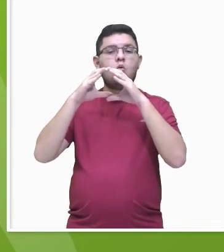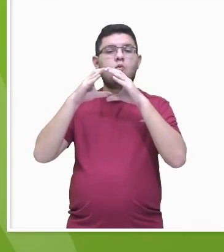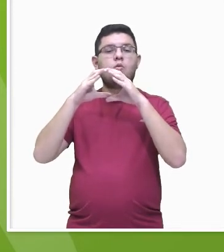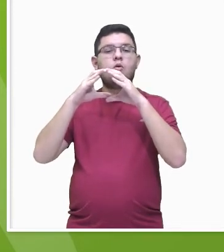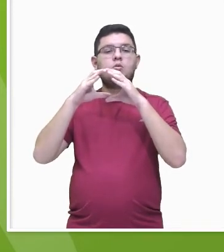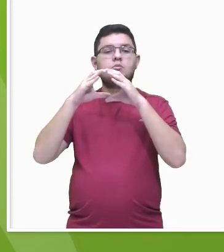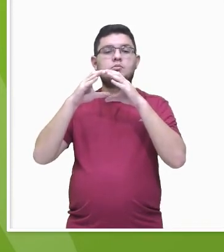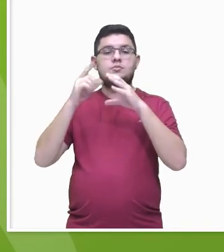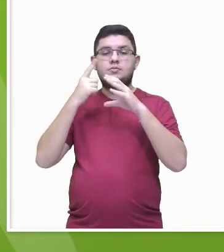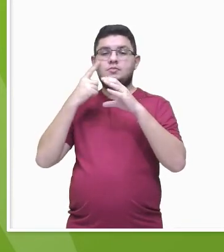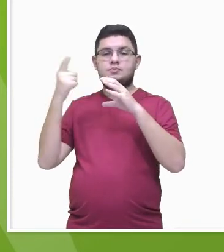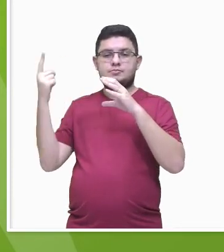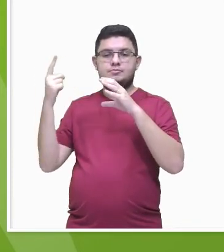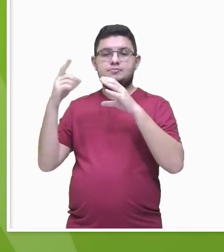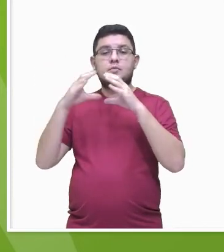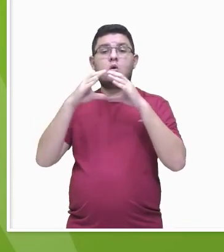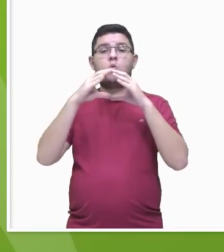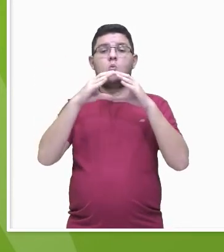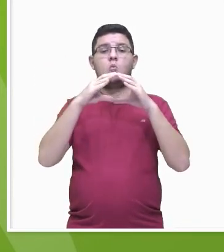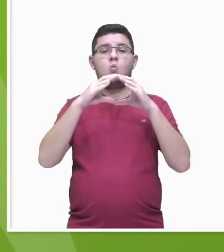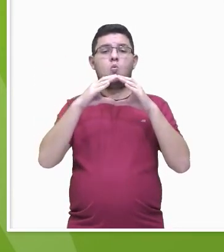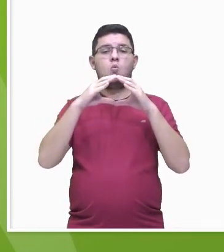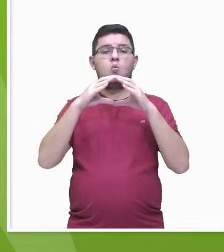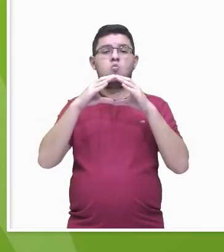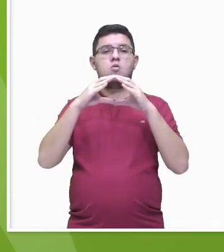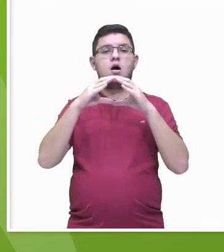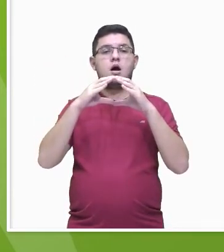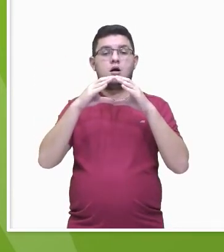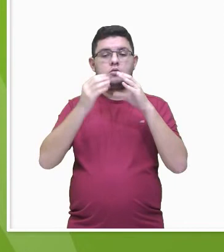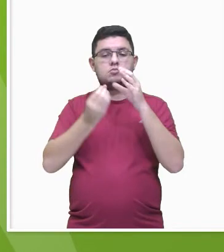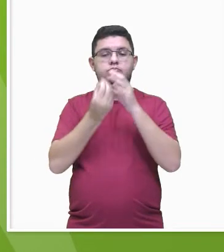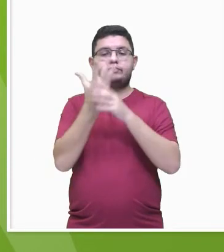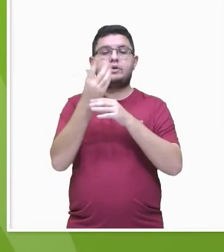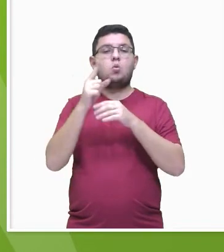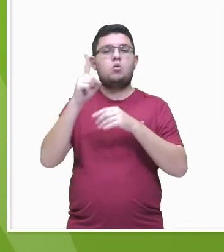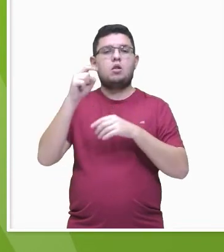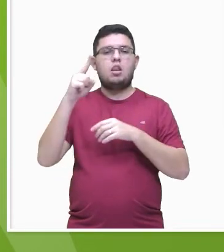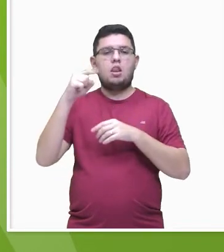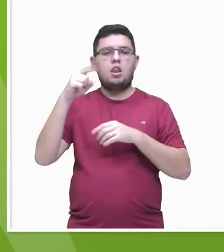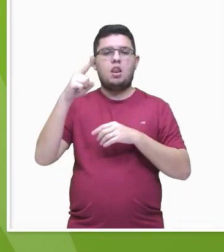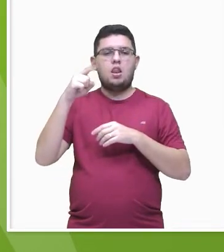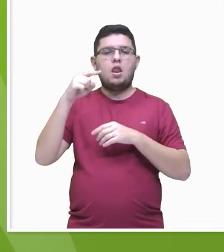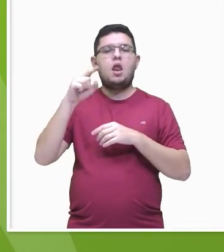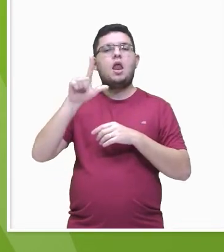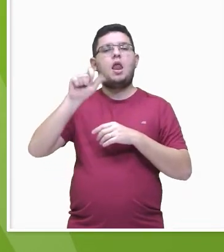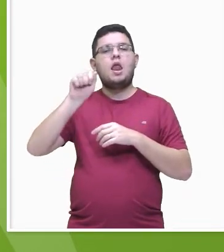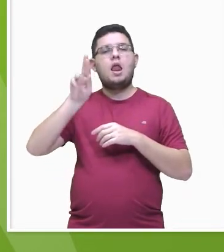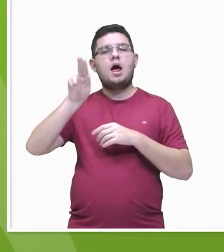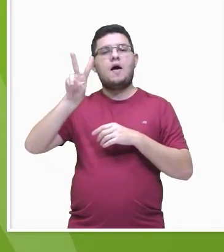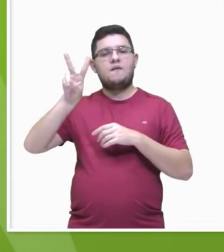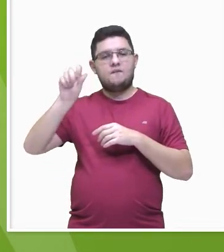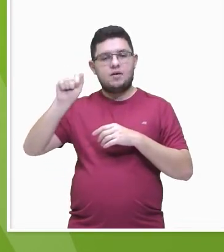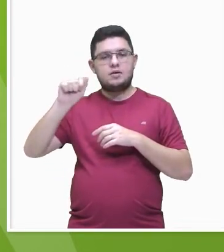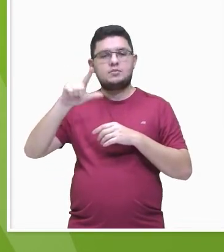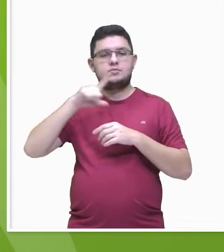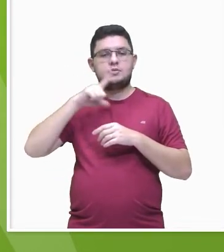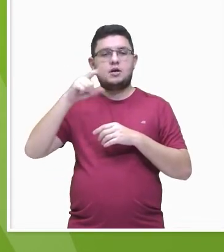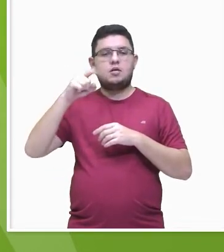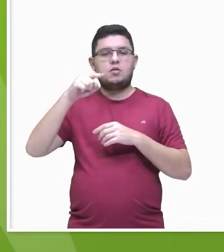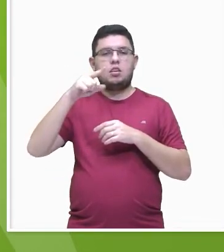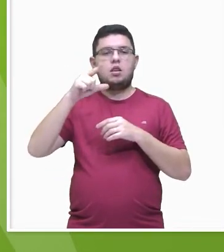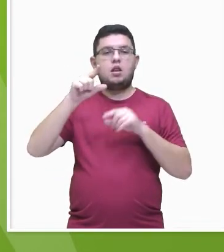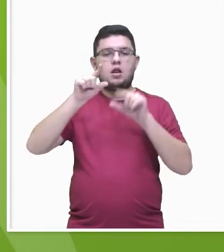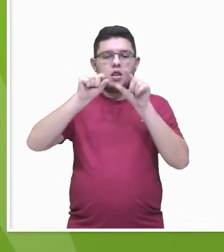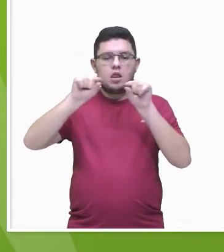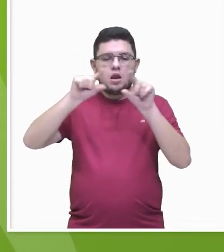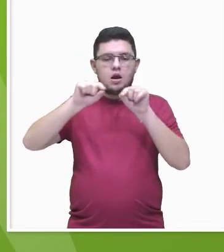ovo. Esse ovo, né, ele vai dar origem a uma larva. Essa larva, ela possui cílios que auxilia na alimentação e